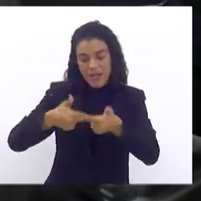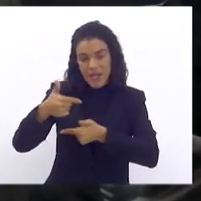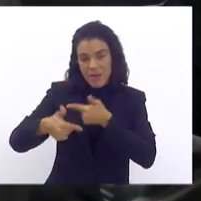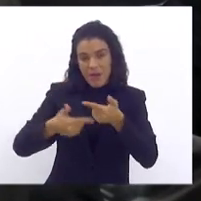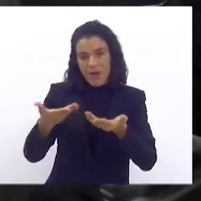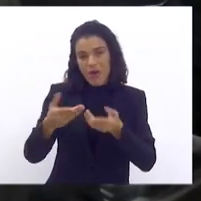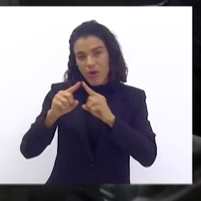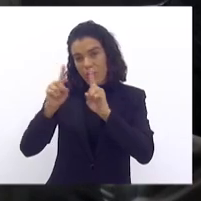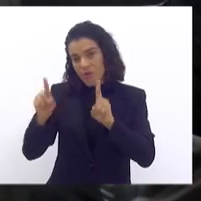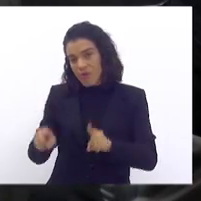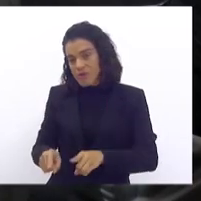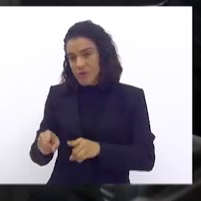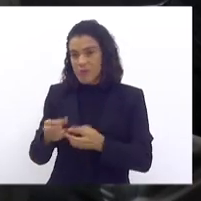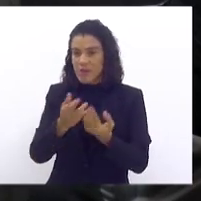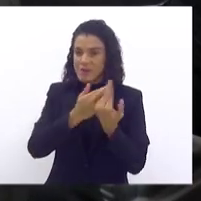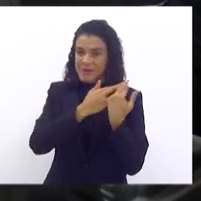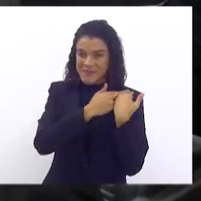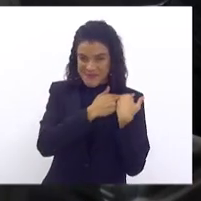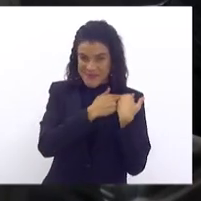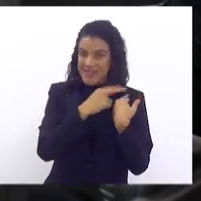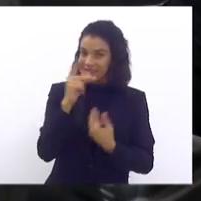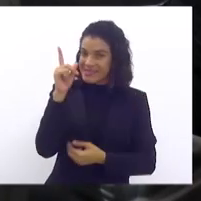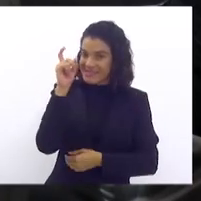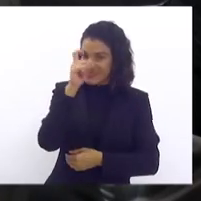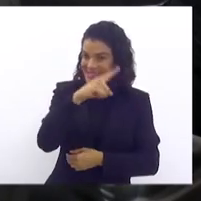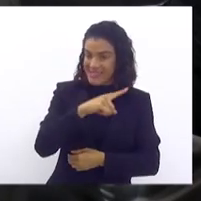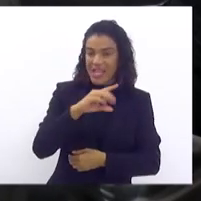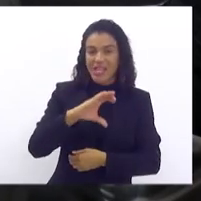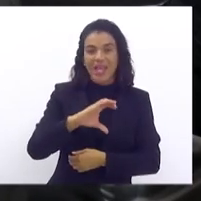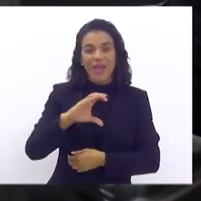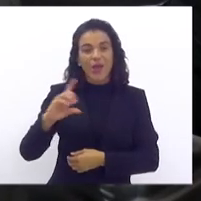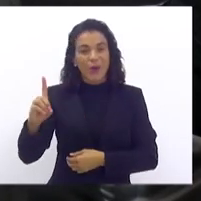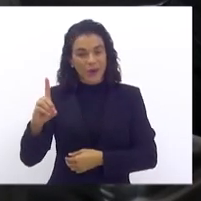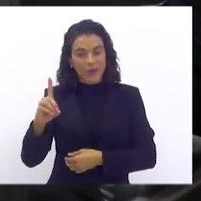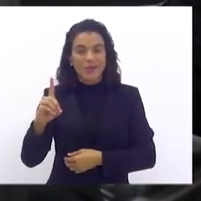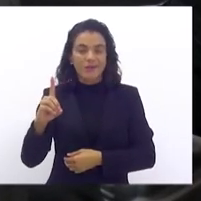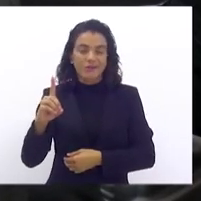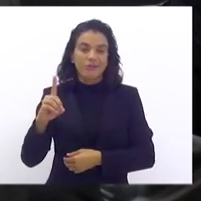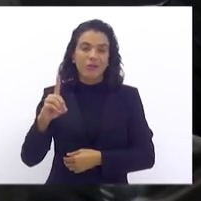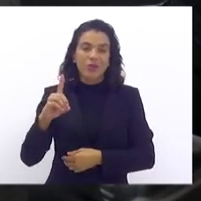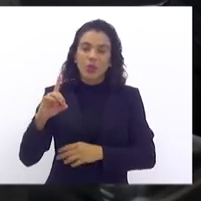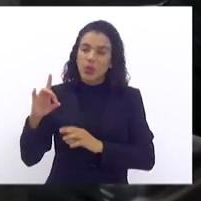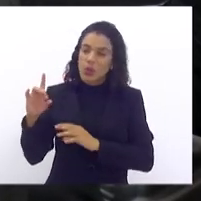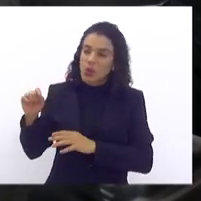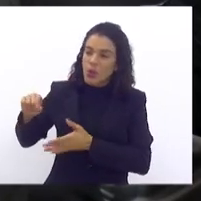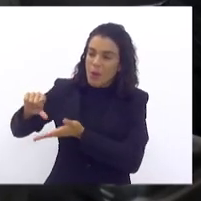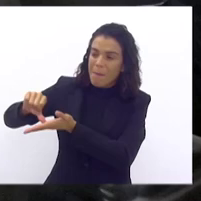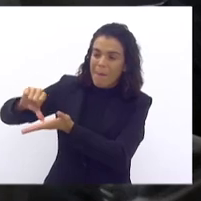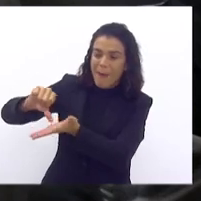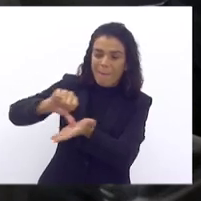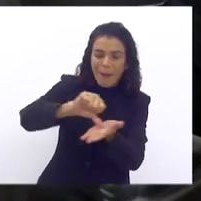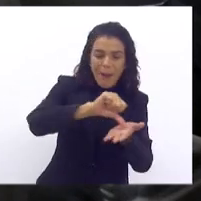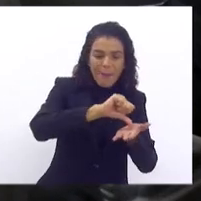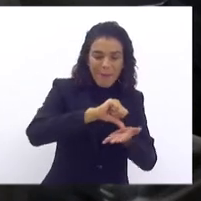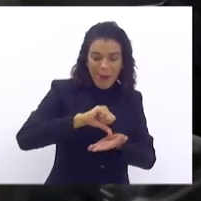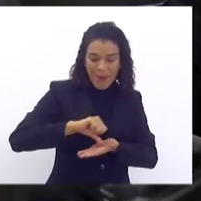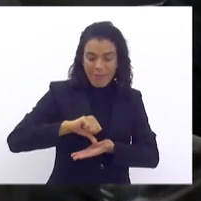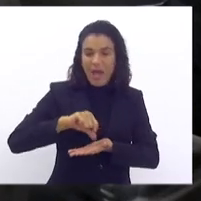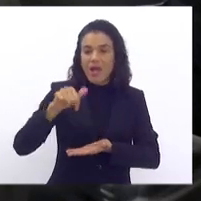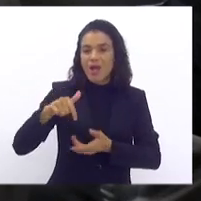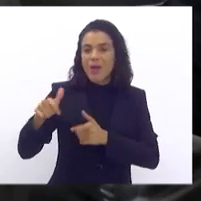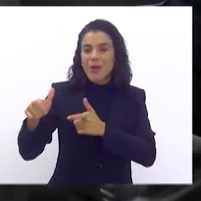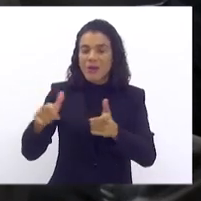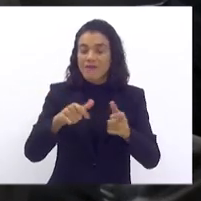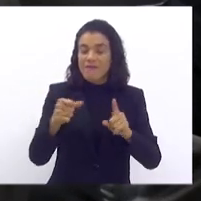função agora, digamos, também bem difícil, que é coordenar todos os juizados de violência doméstica e familiar contra a mulher